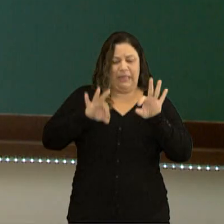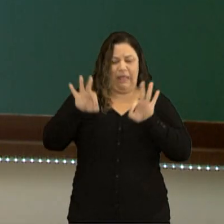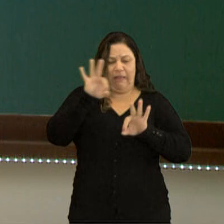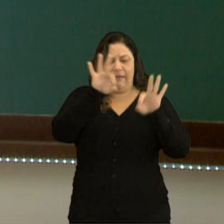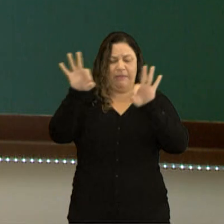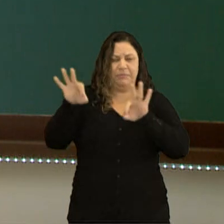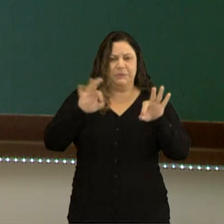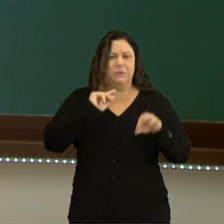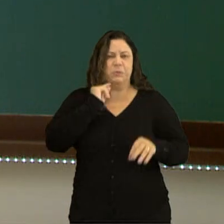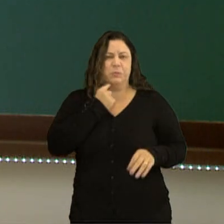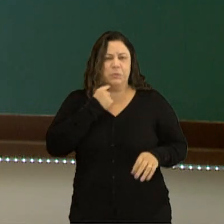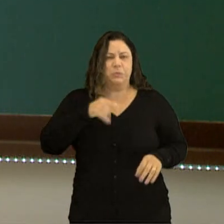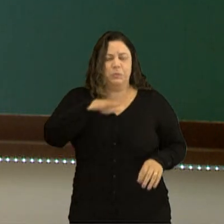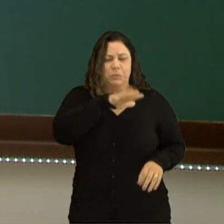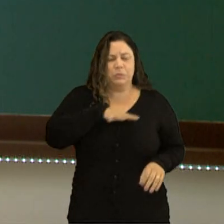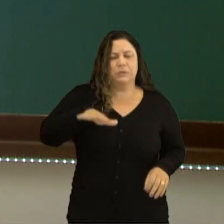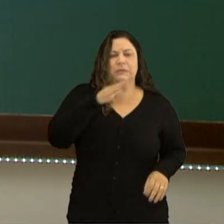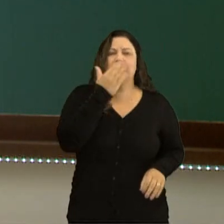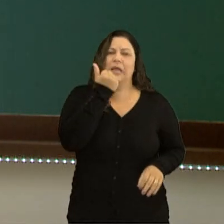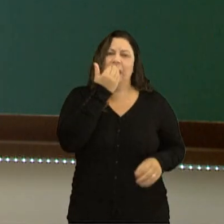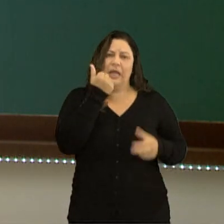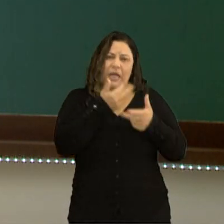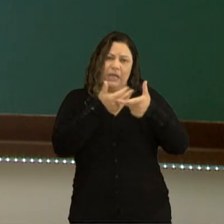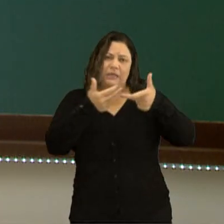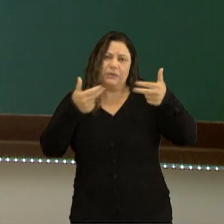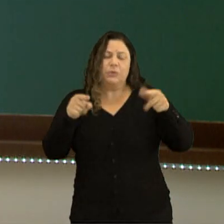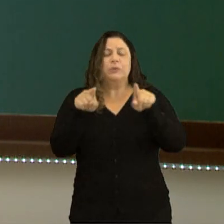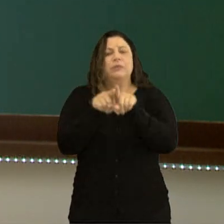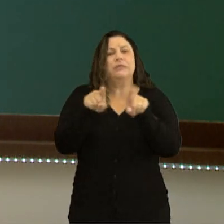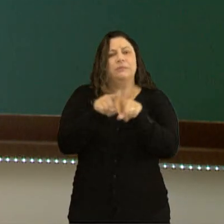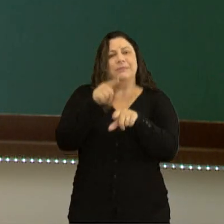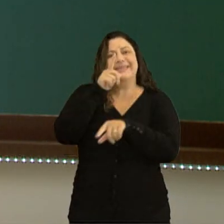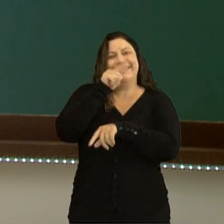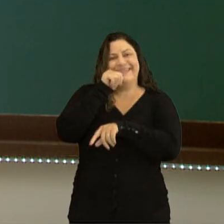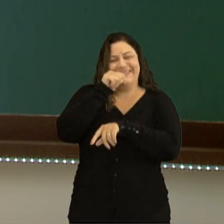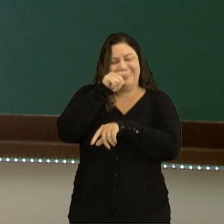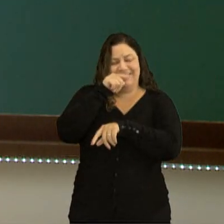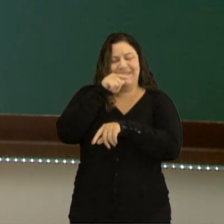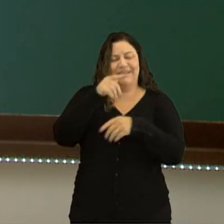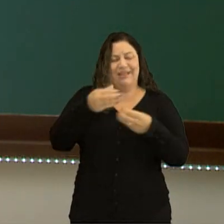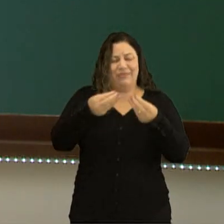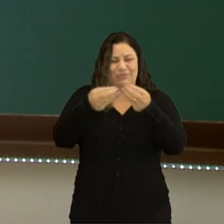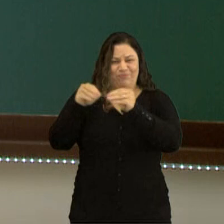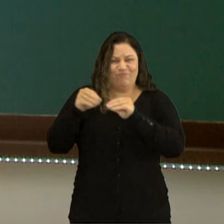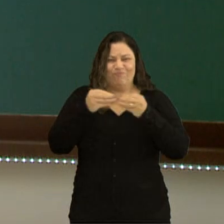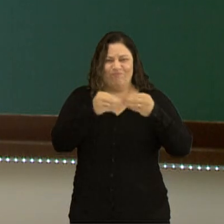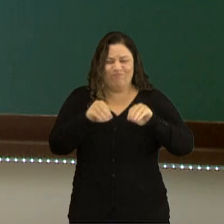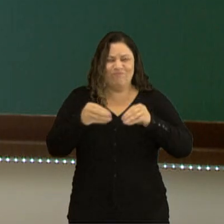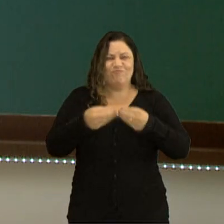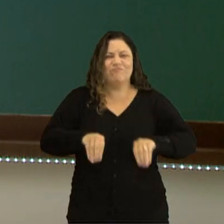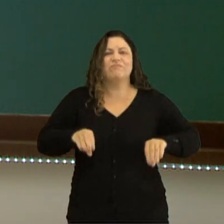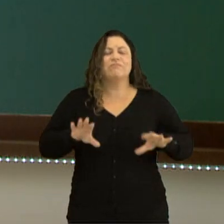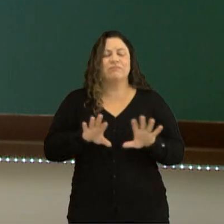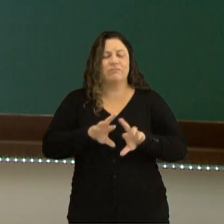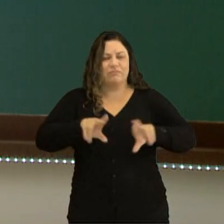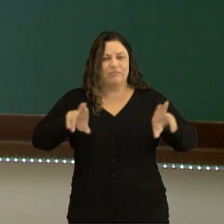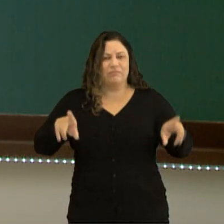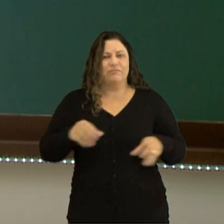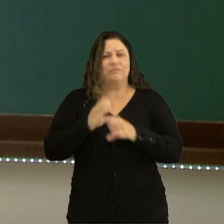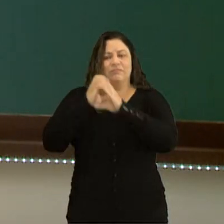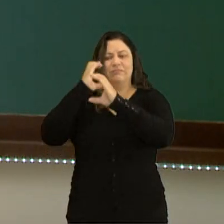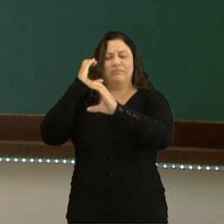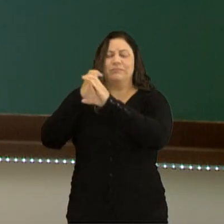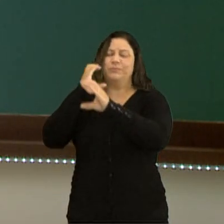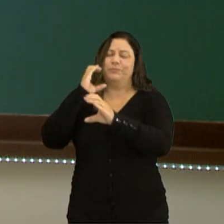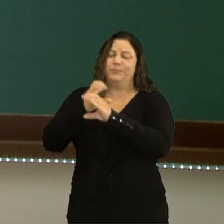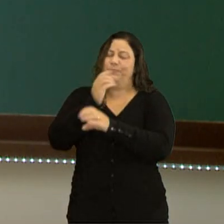contaminar alimentos que a gente vai consumir e também a água, quando as condições de saneamento básico ali são precárias em